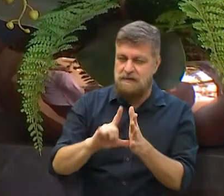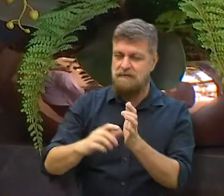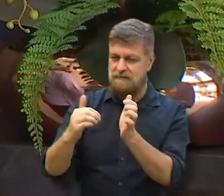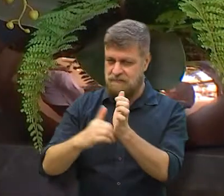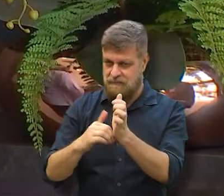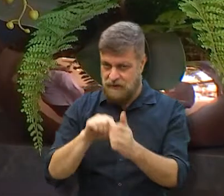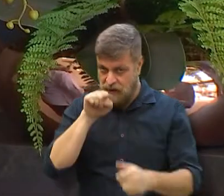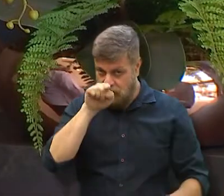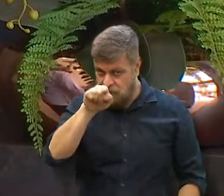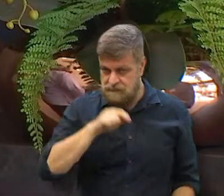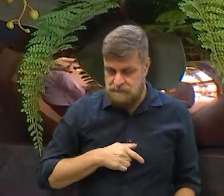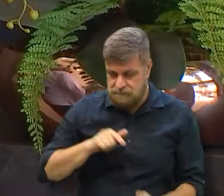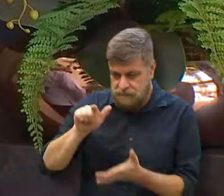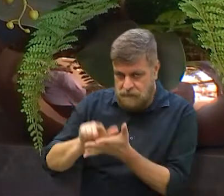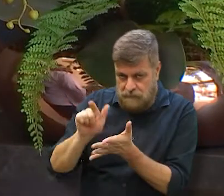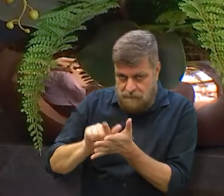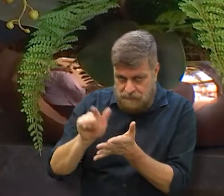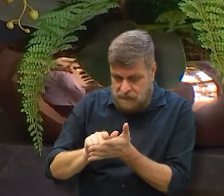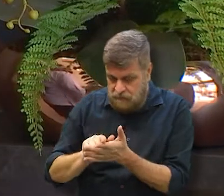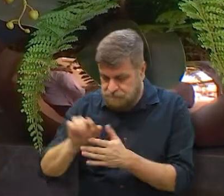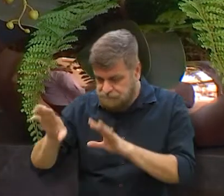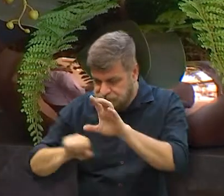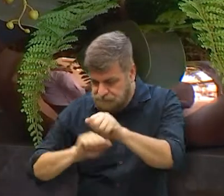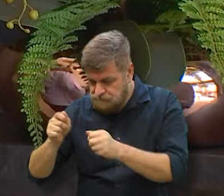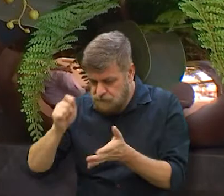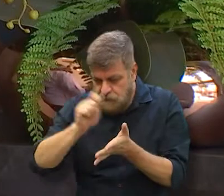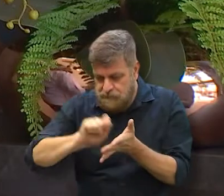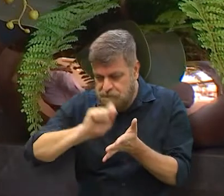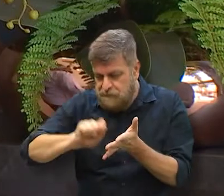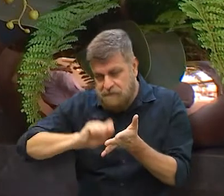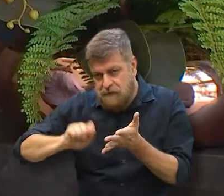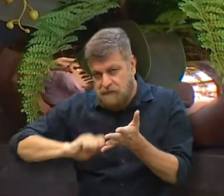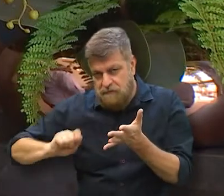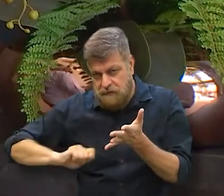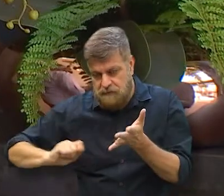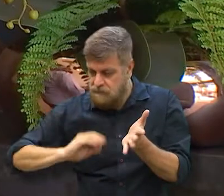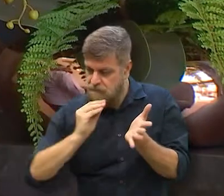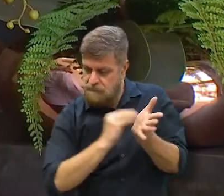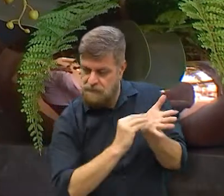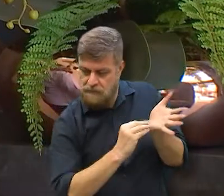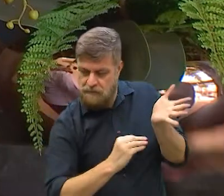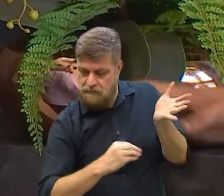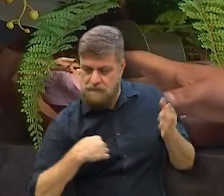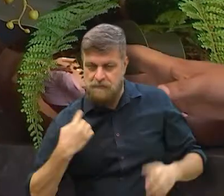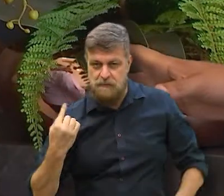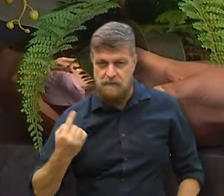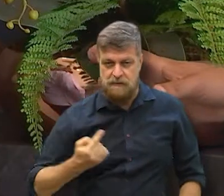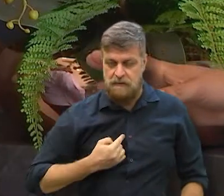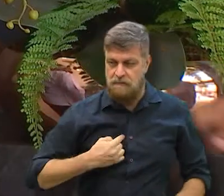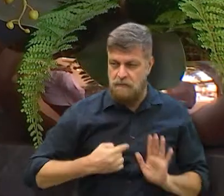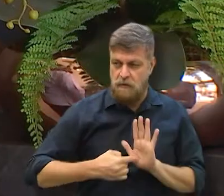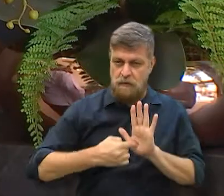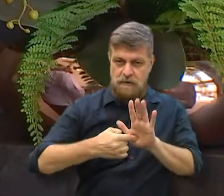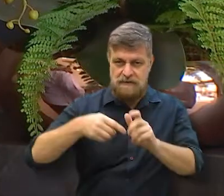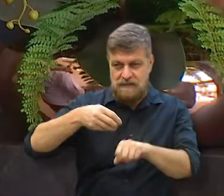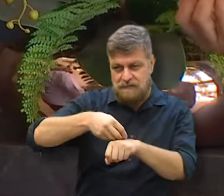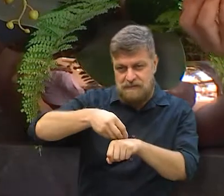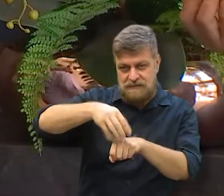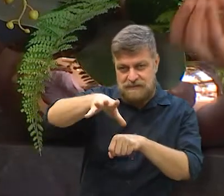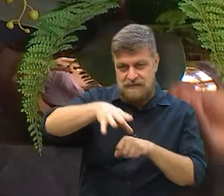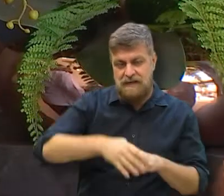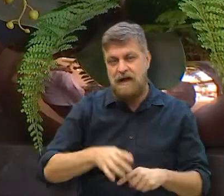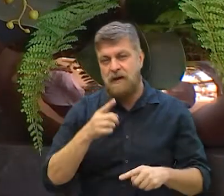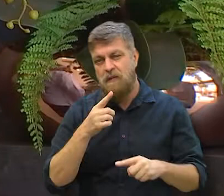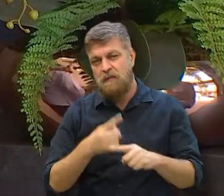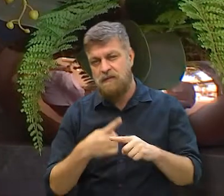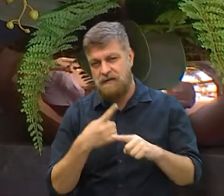agora. Dá tempo de vocês correrem lá, se organizarem para anotar tudo que vai na nossa receita. Enquanto isso, a gente segue aqui dando dicas,